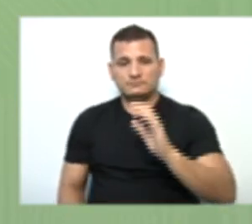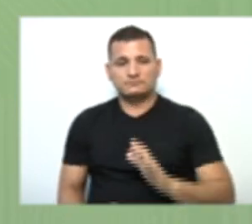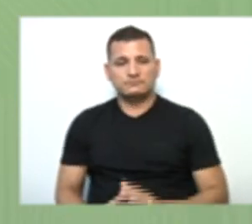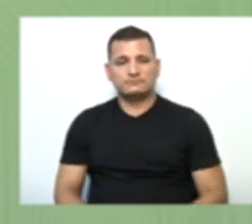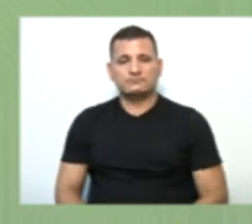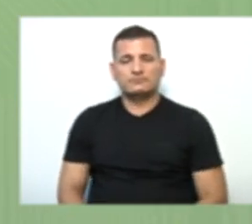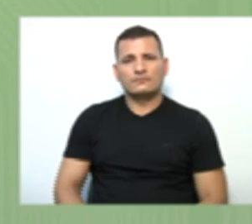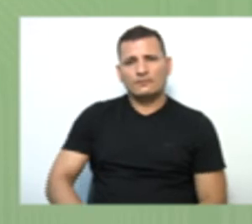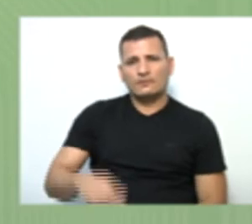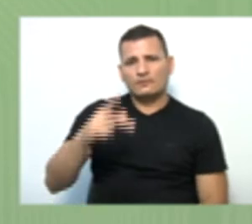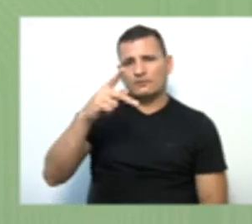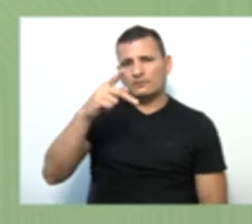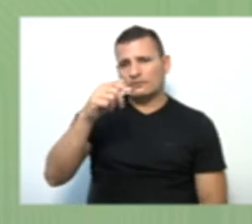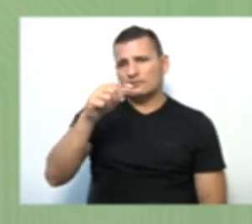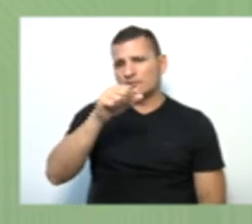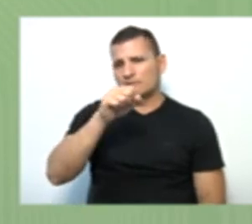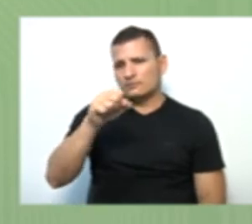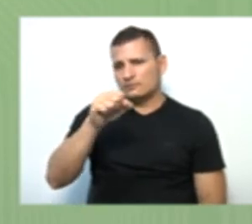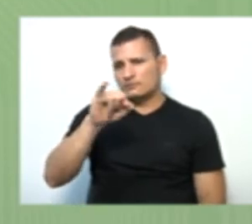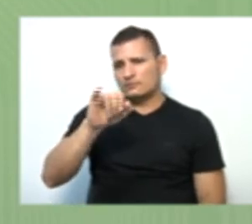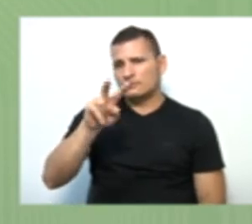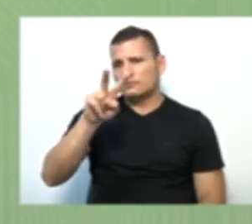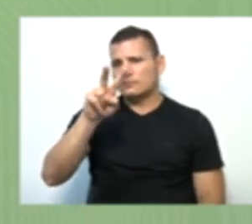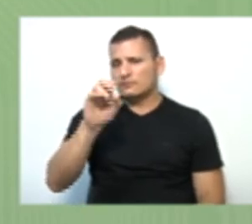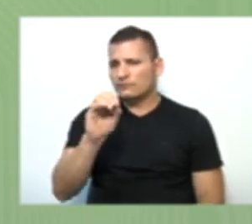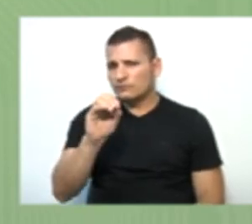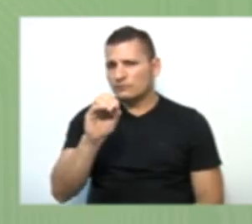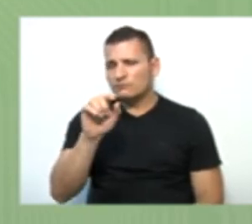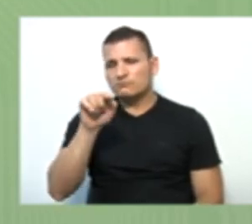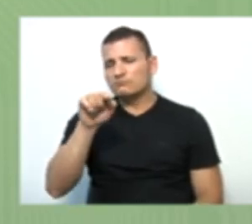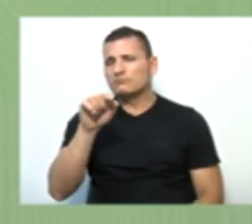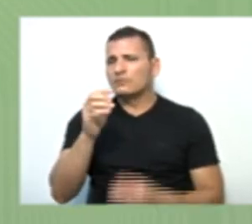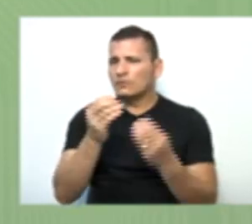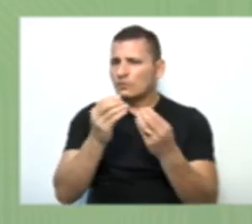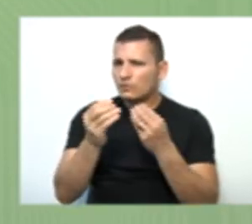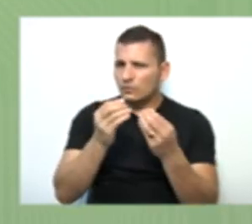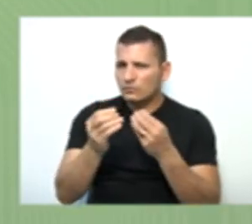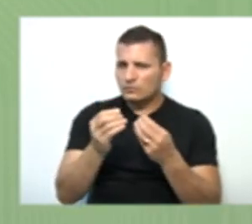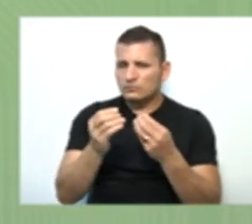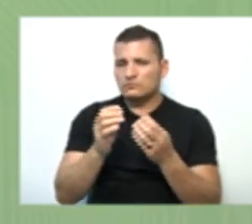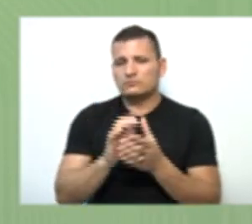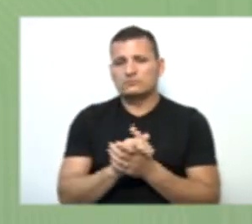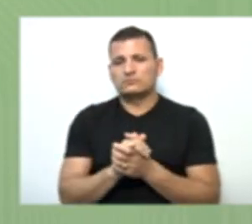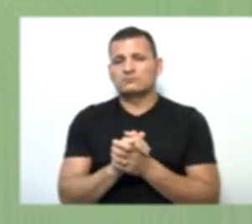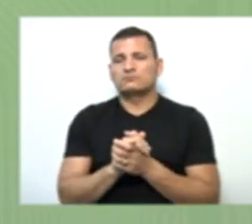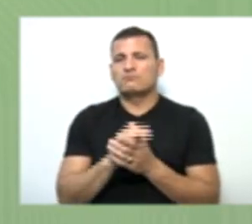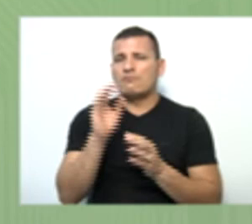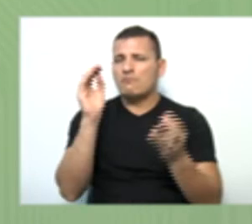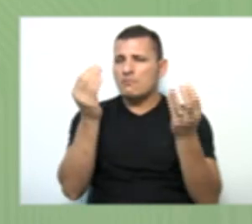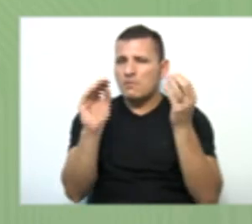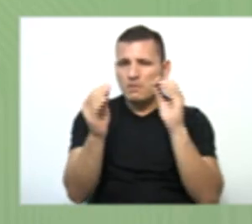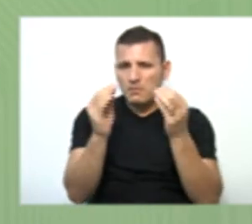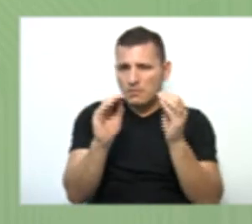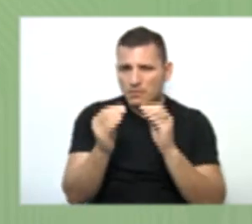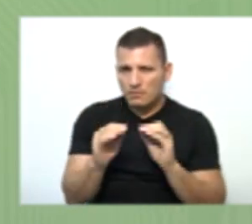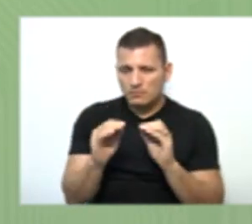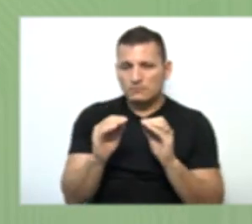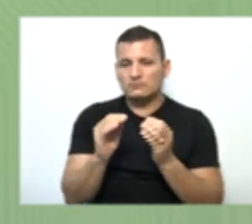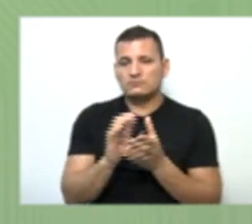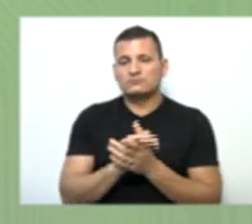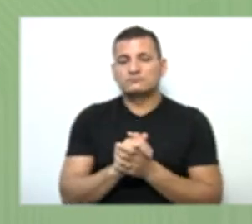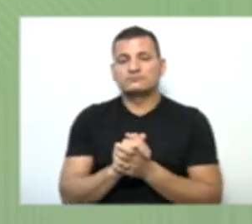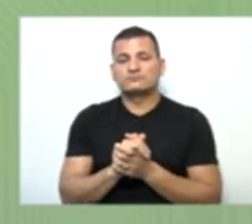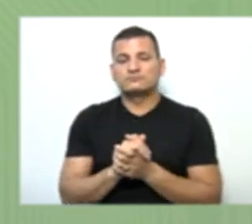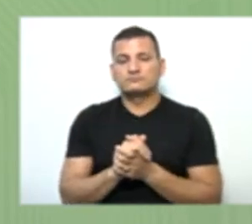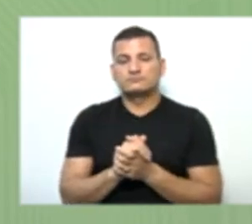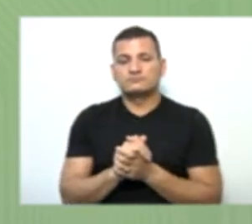passivo, as contas devem ser dispostas em ordem decrescente de grau de liquidez dos elementos nela